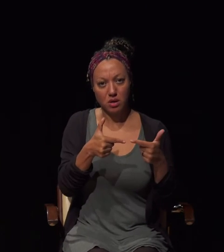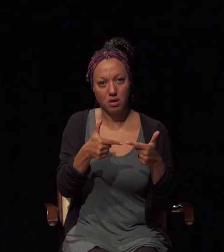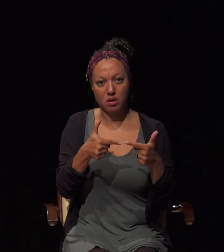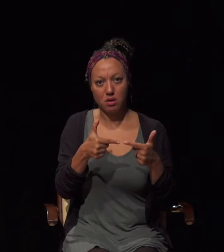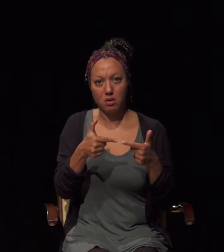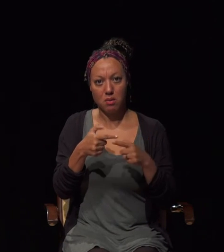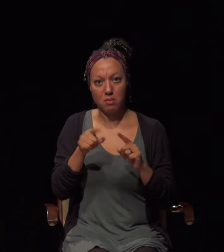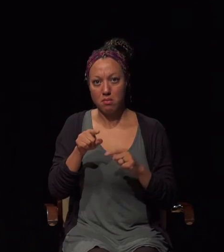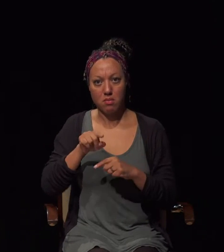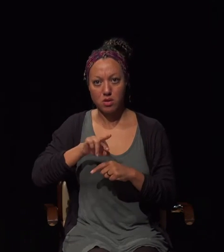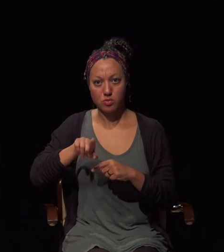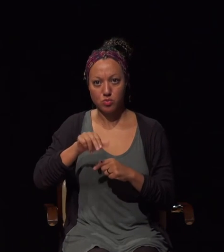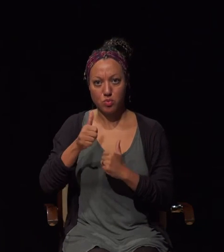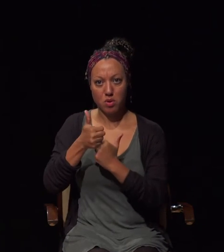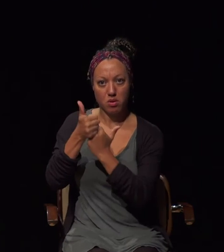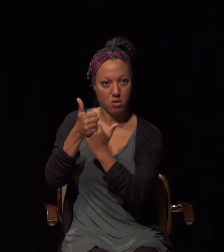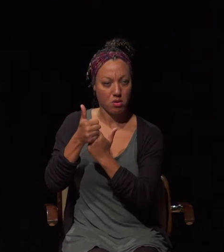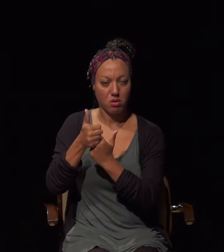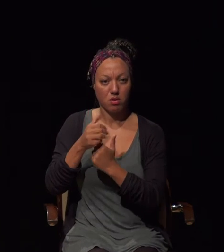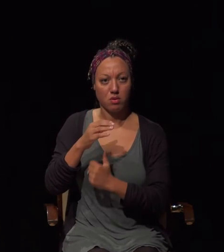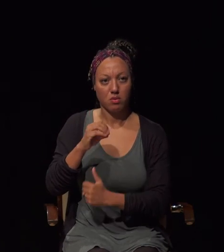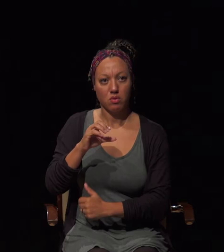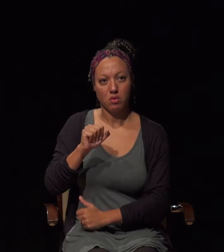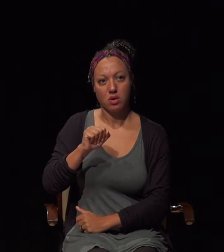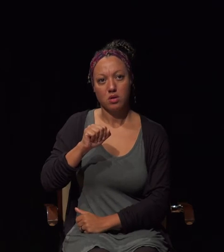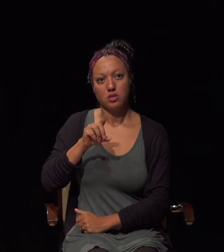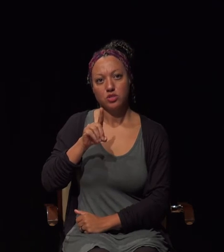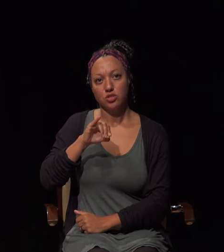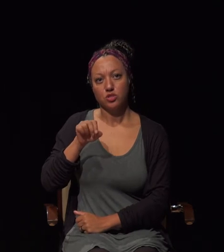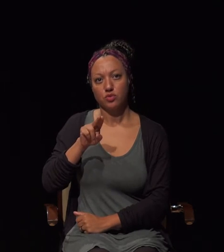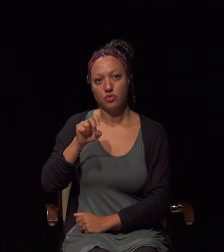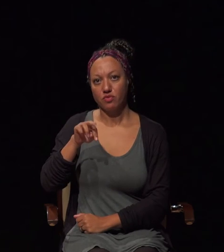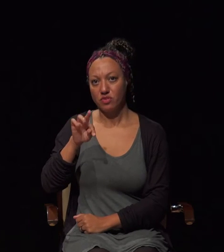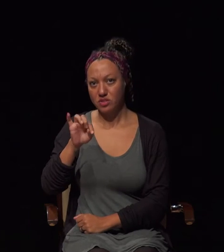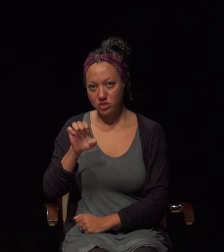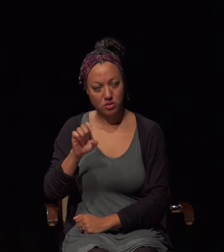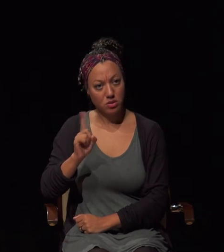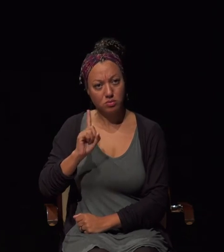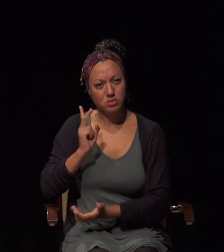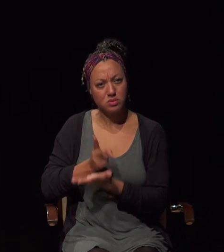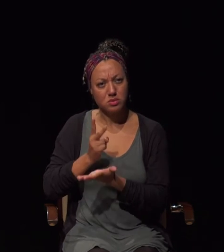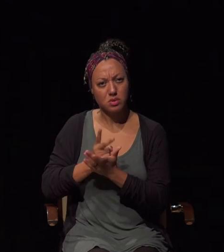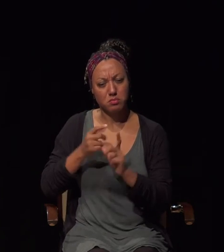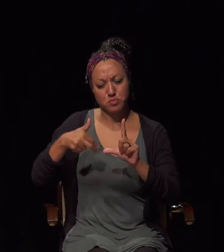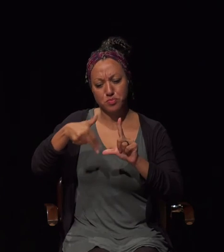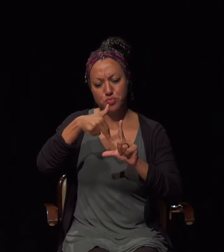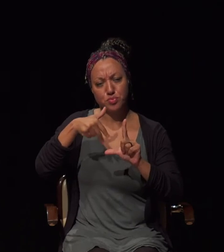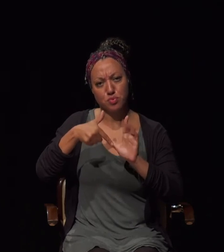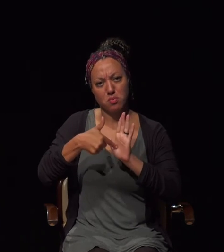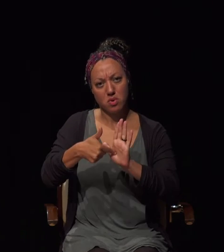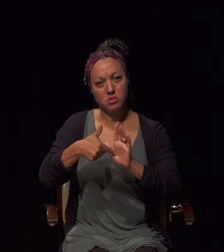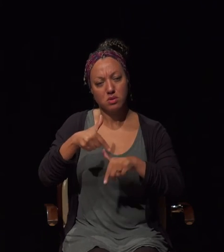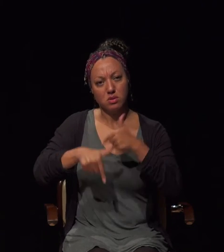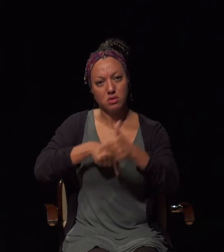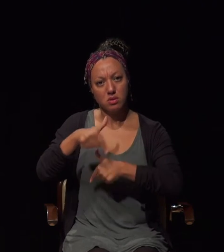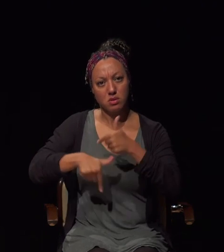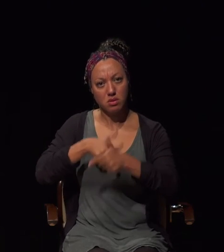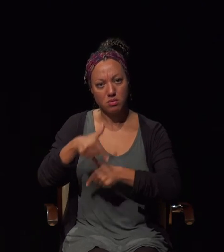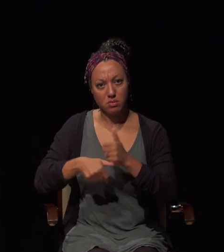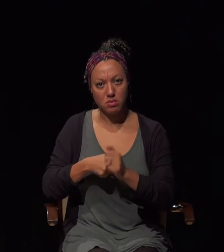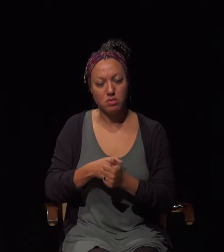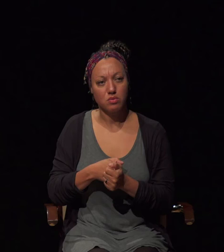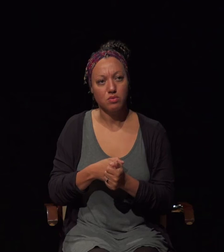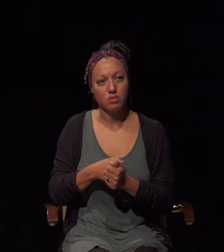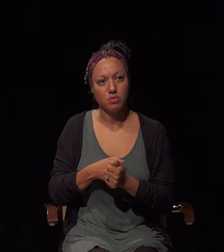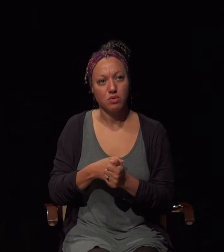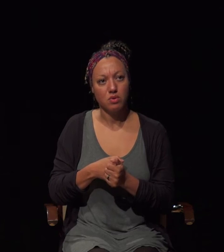sempre quase na totalidade das vezes trabalhando não à toa a noção de trabalho ficou ah por trás da noção de trabalho